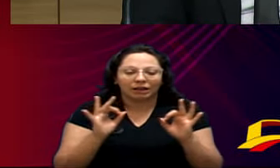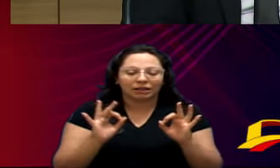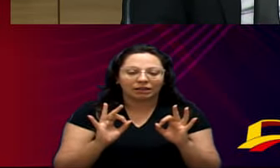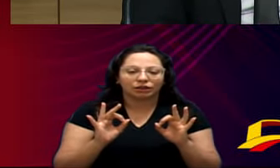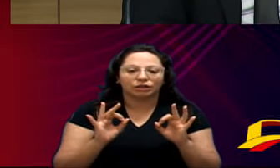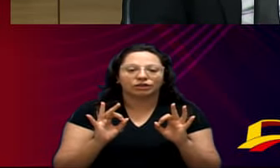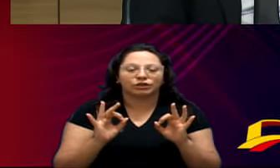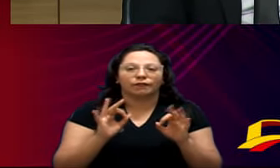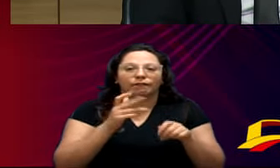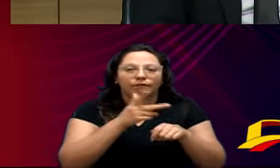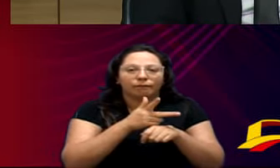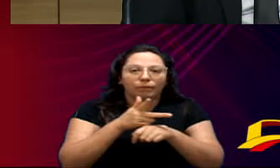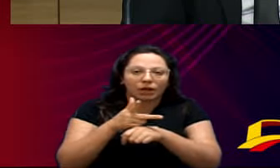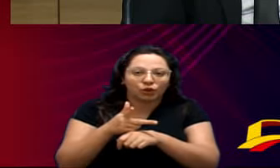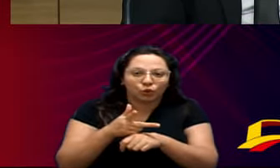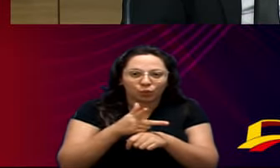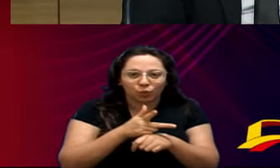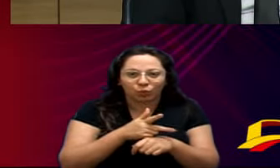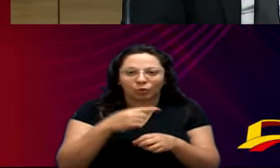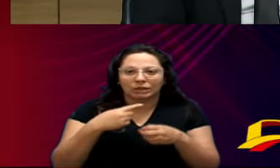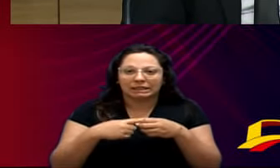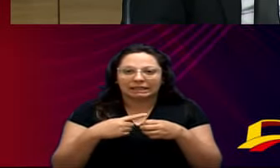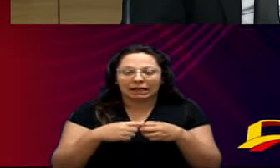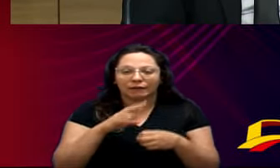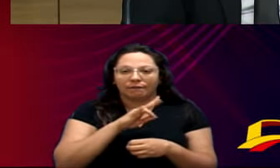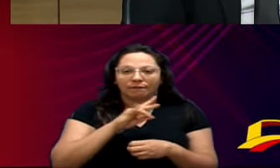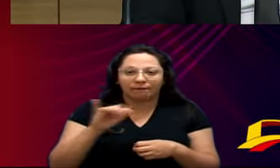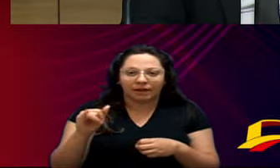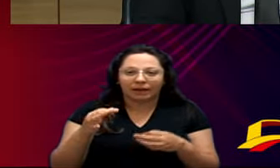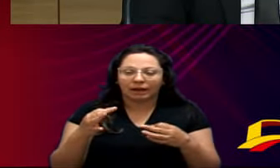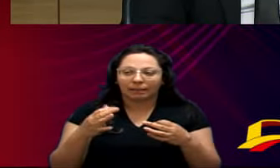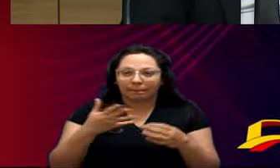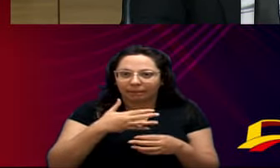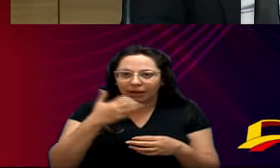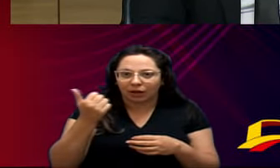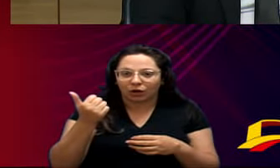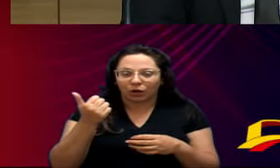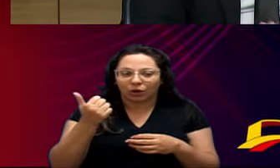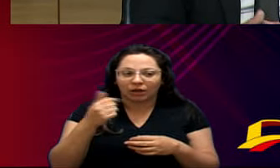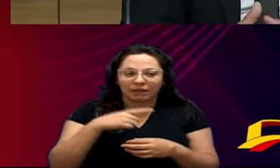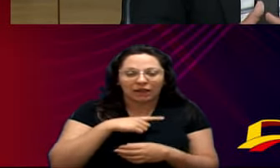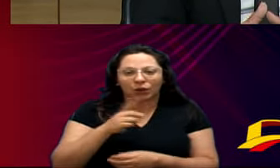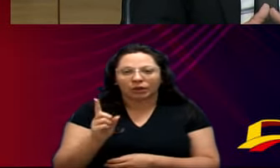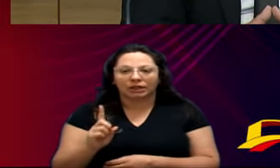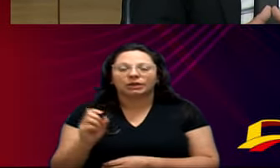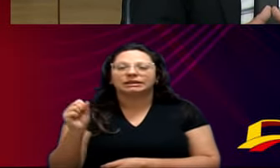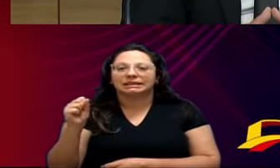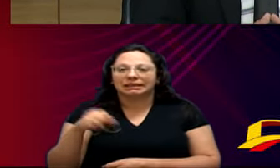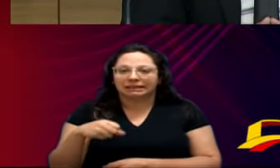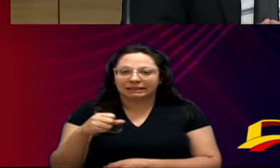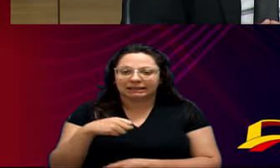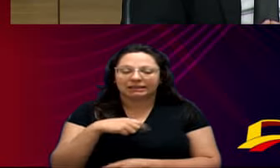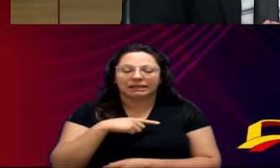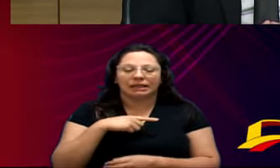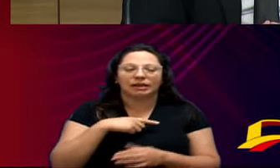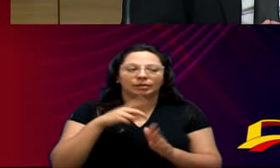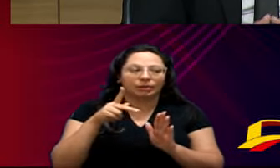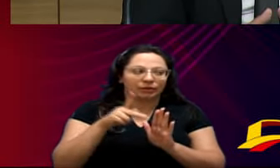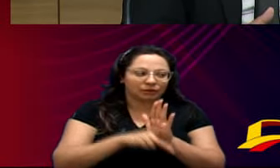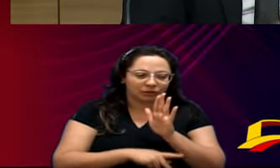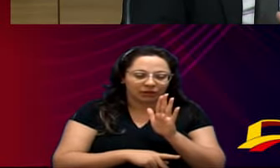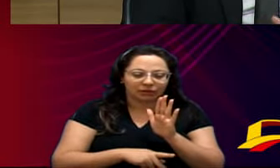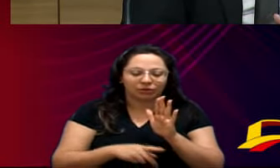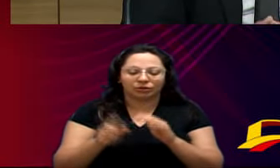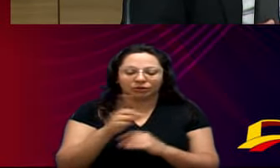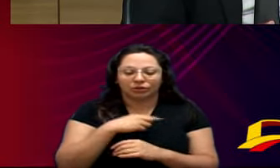víde monitoramento da cidade vai ser aperfeiçoado El ele está em que alcance sim excelência nós temos projetos inclusive